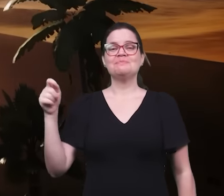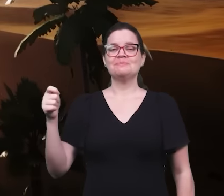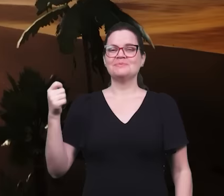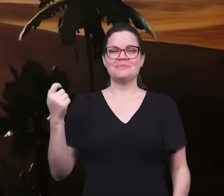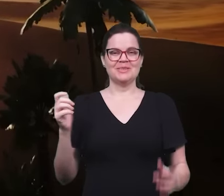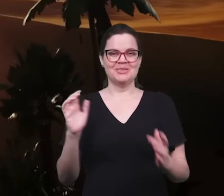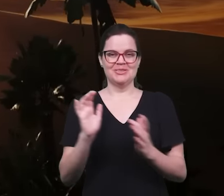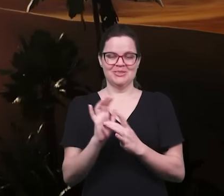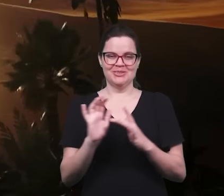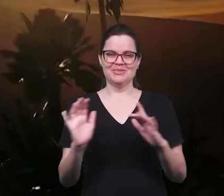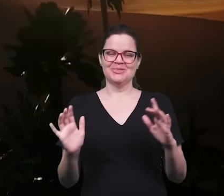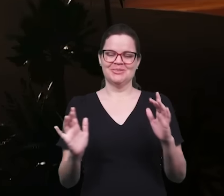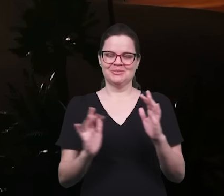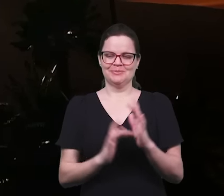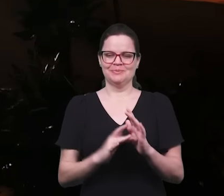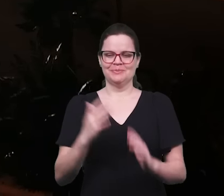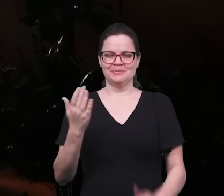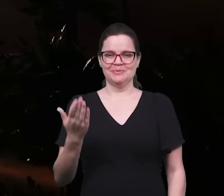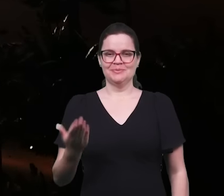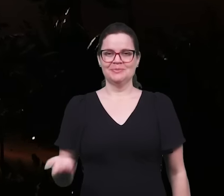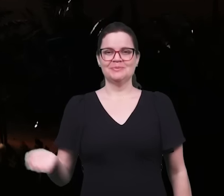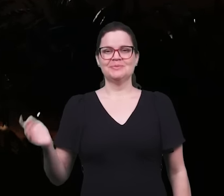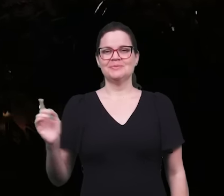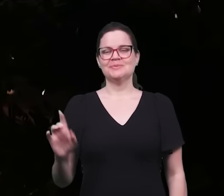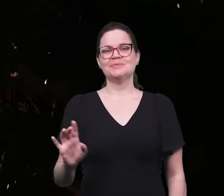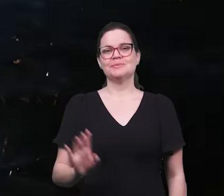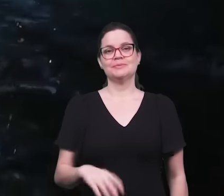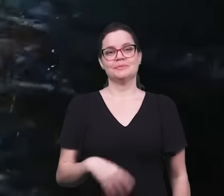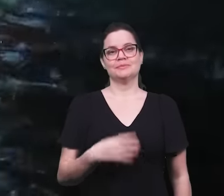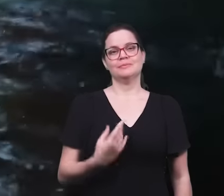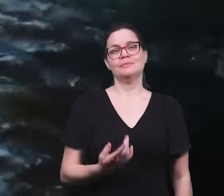revelada em Jesus.